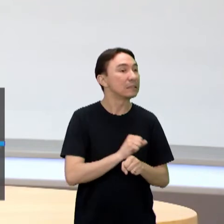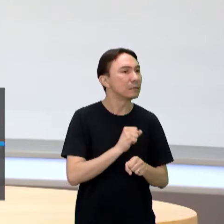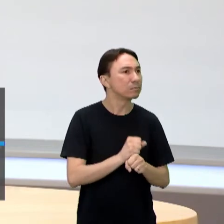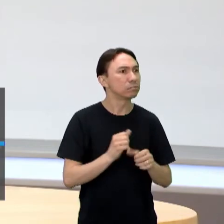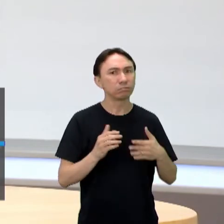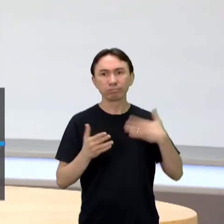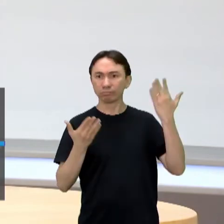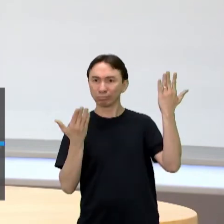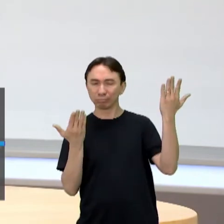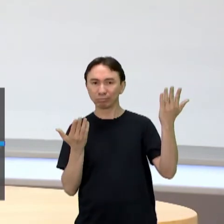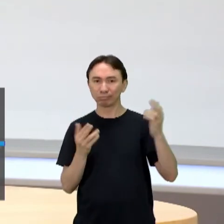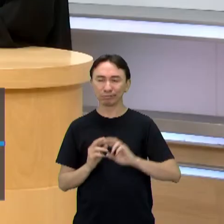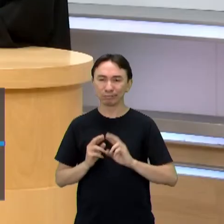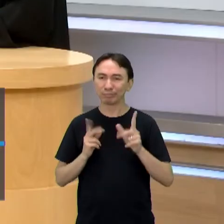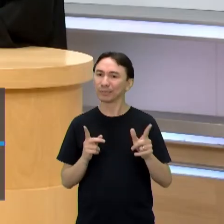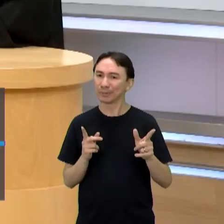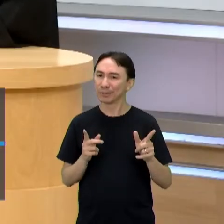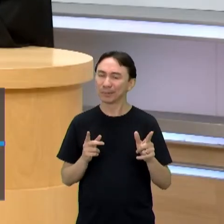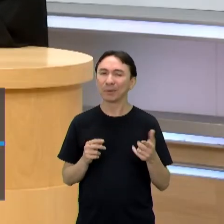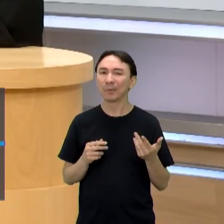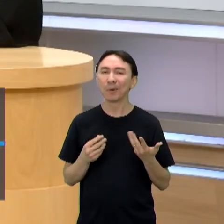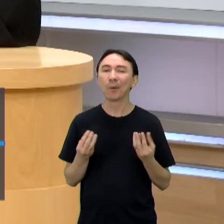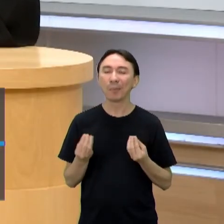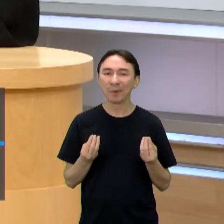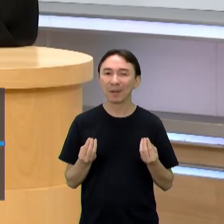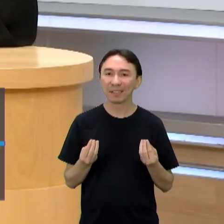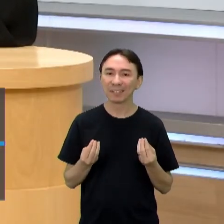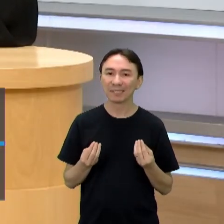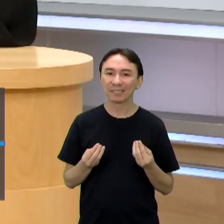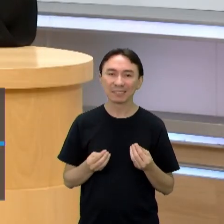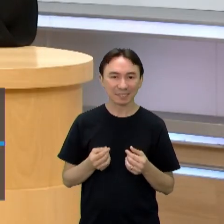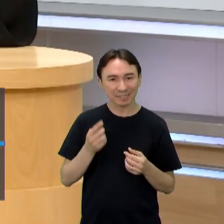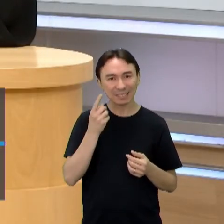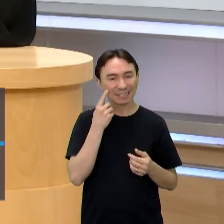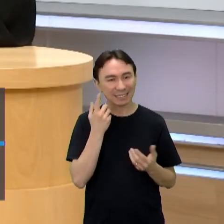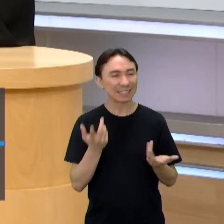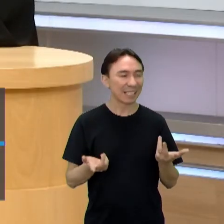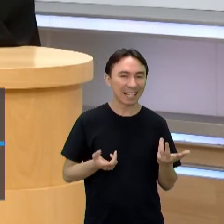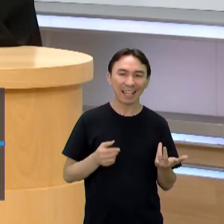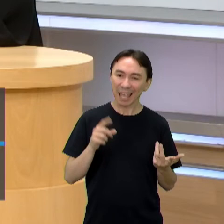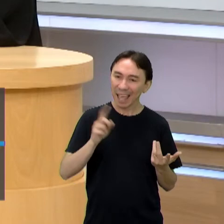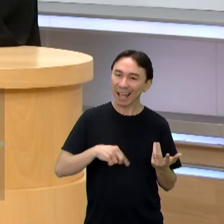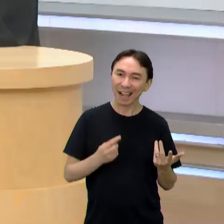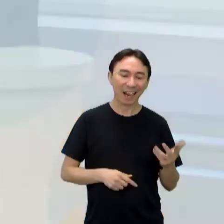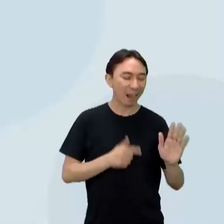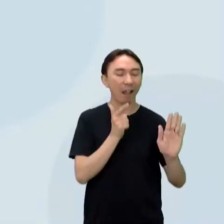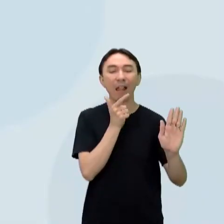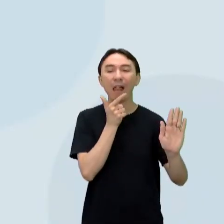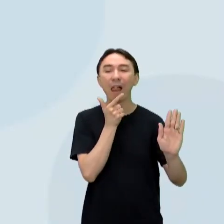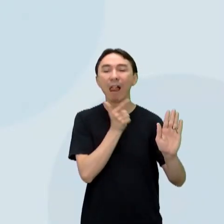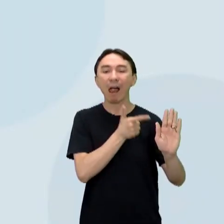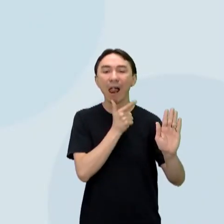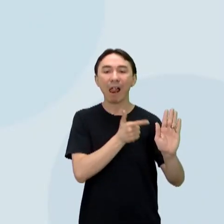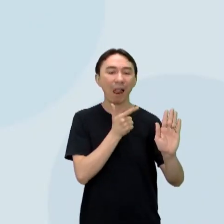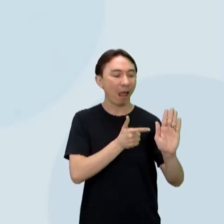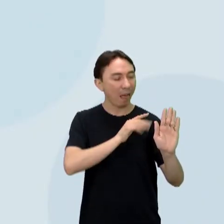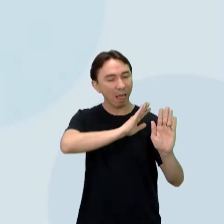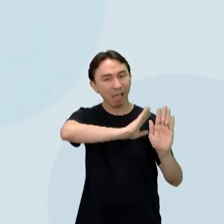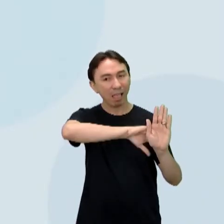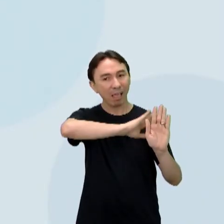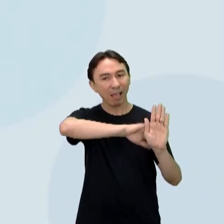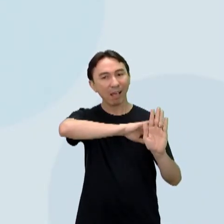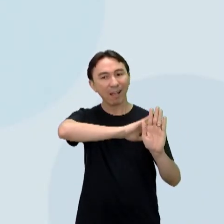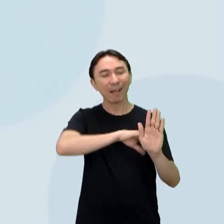né? Onde houve, então, que é o que é perguntado nesse texto, o tom irônico está presente em